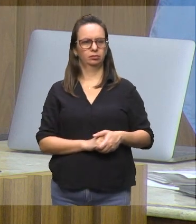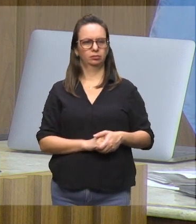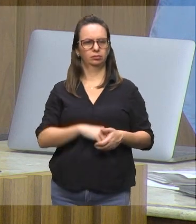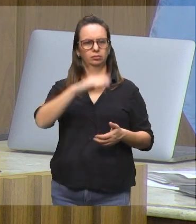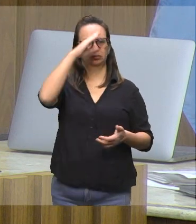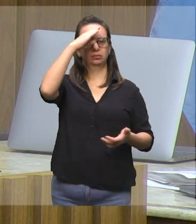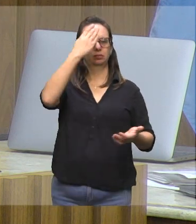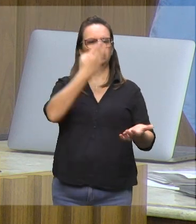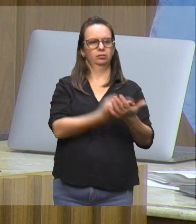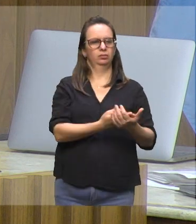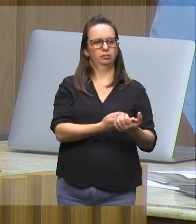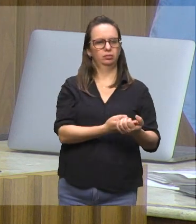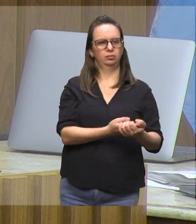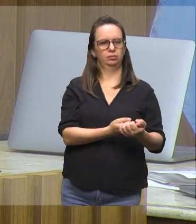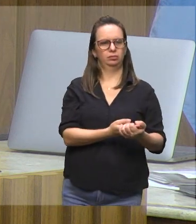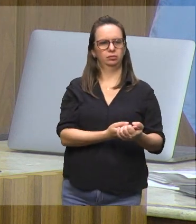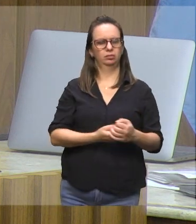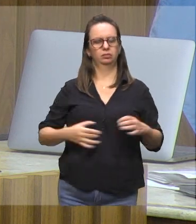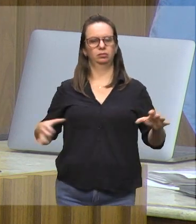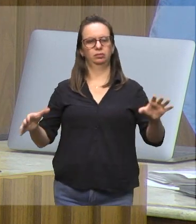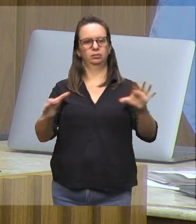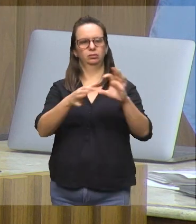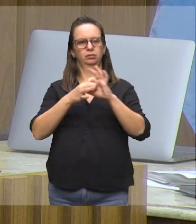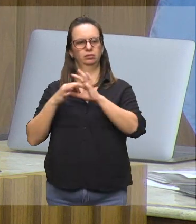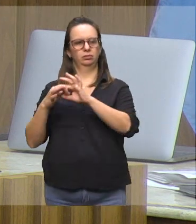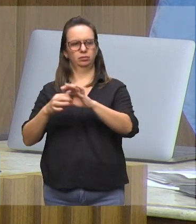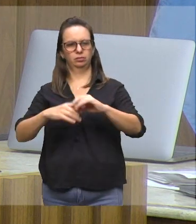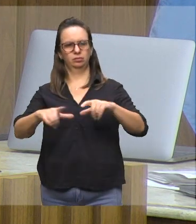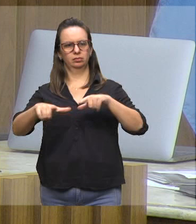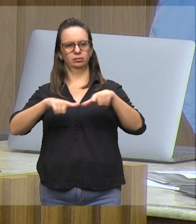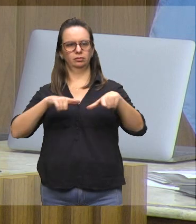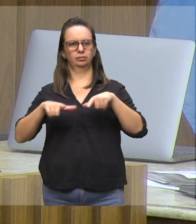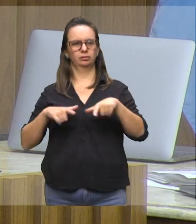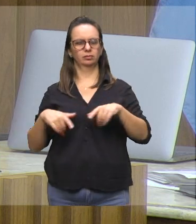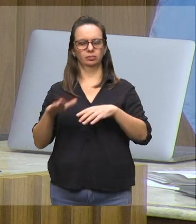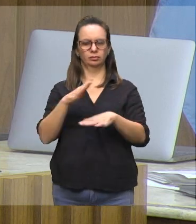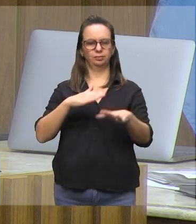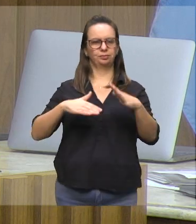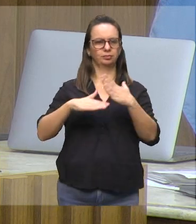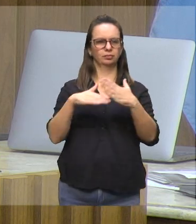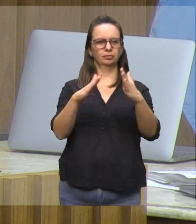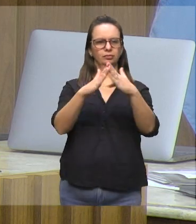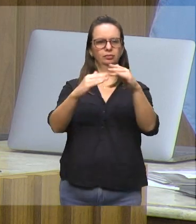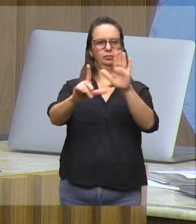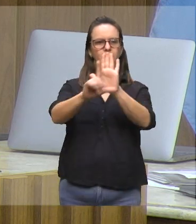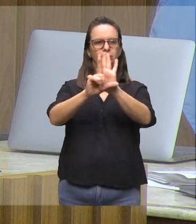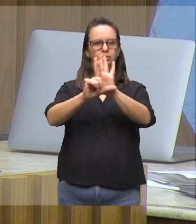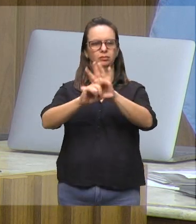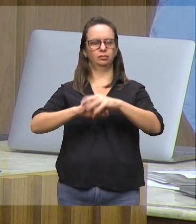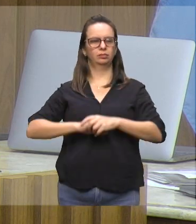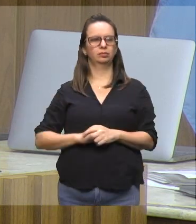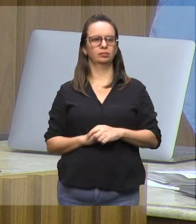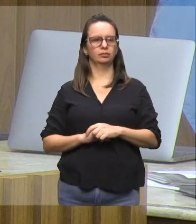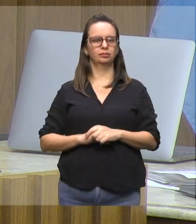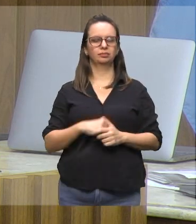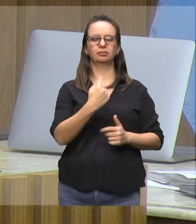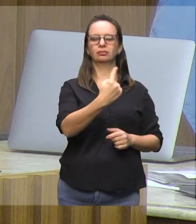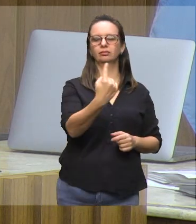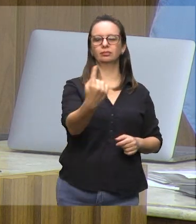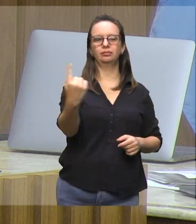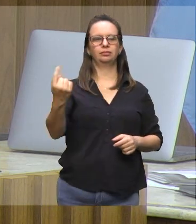que, com a união de todos, os esforços de todos aqui, desta Casa de Leis, cada